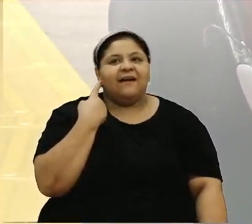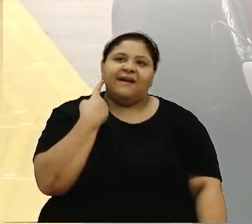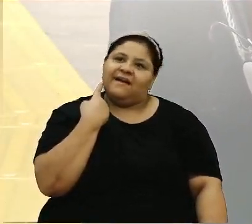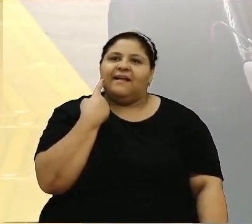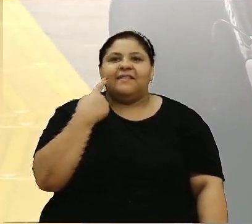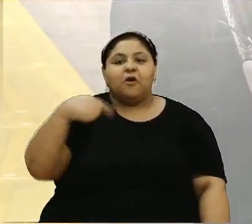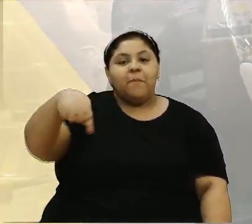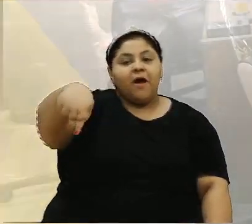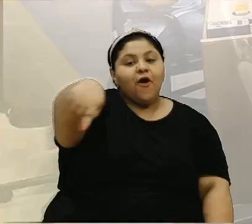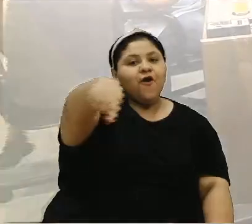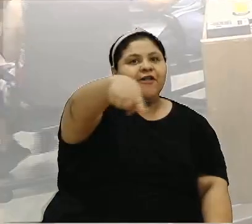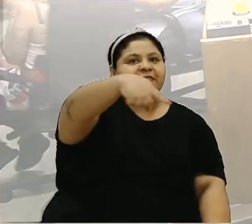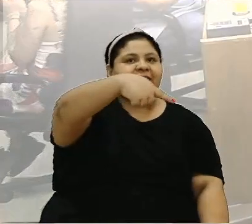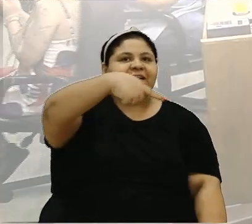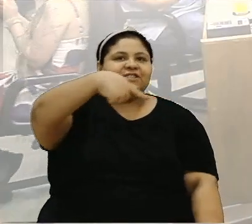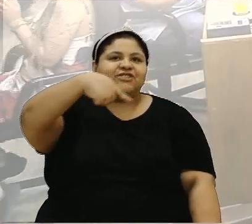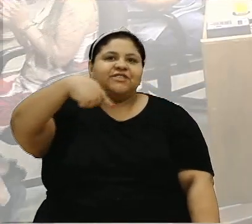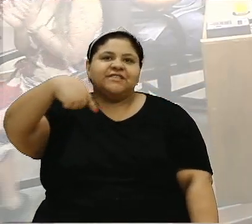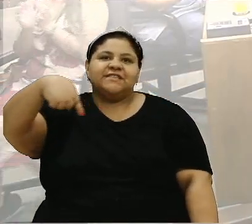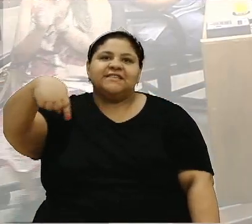cabeça, dá uma